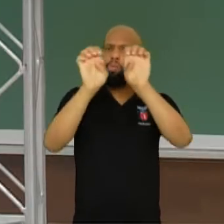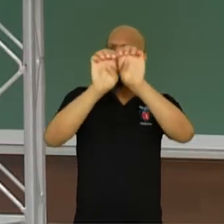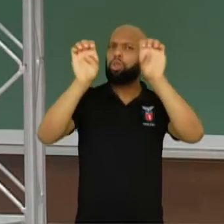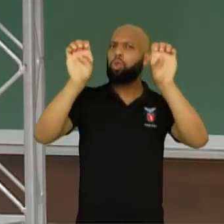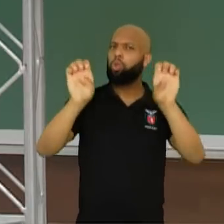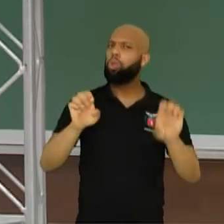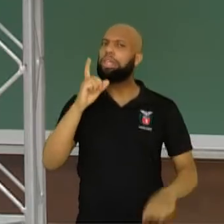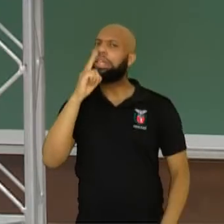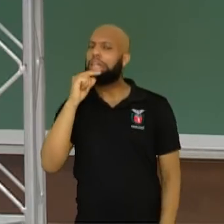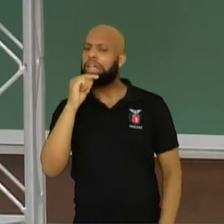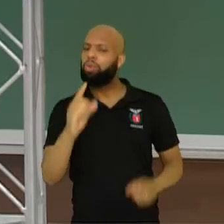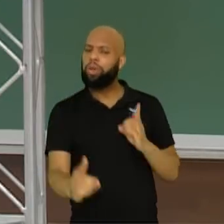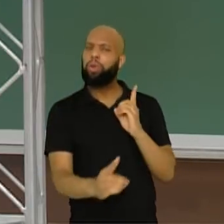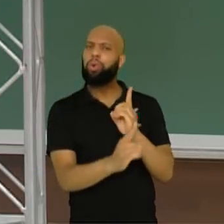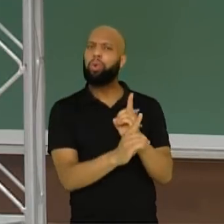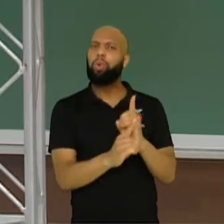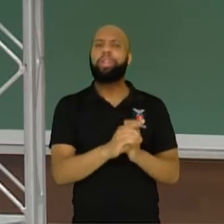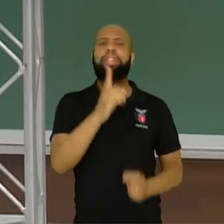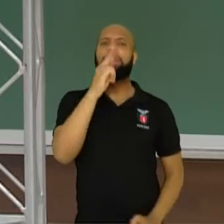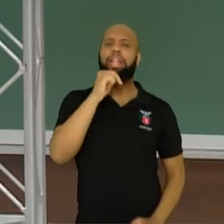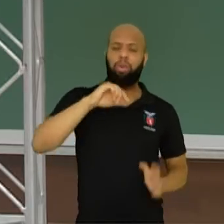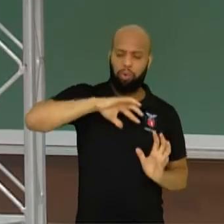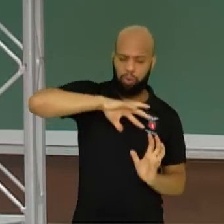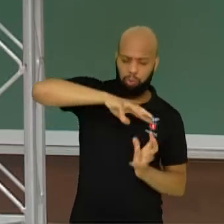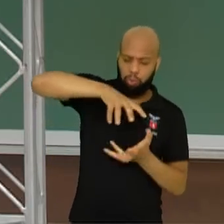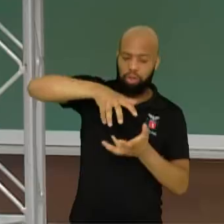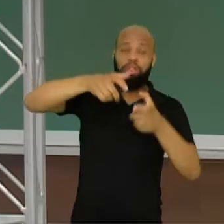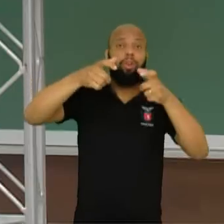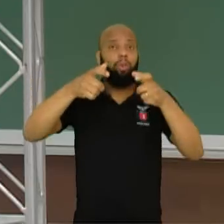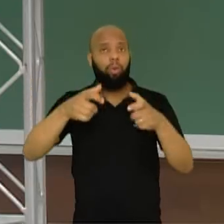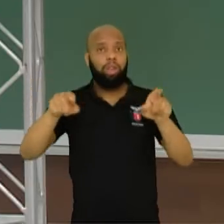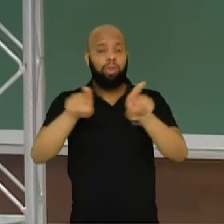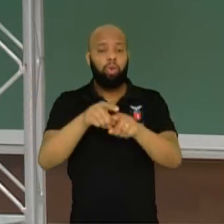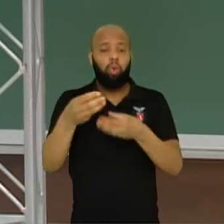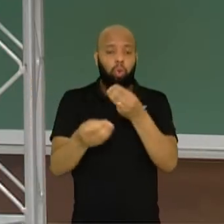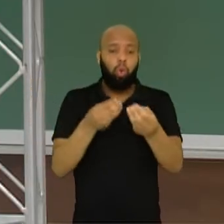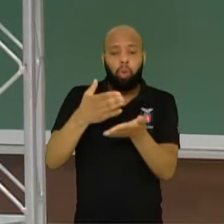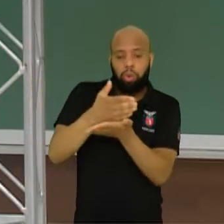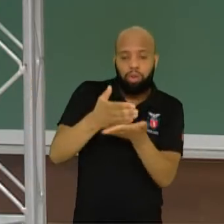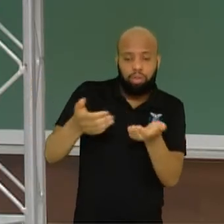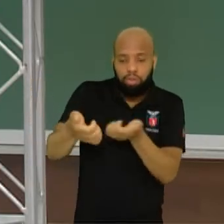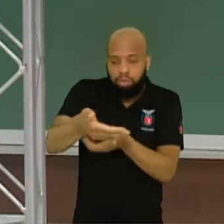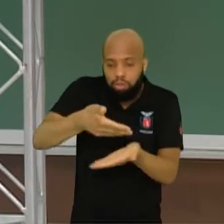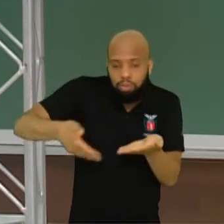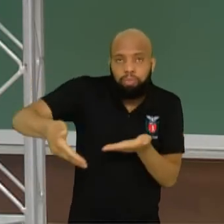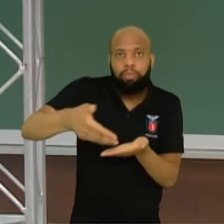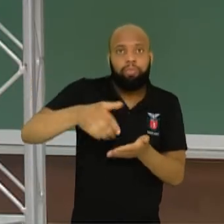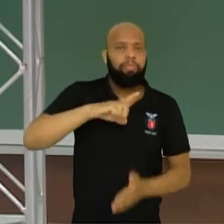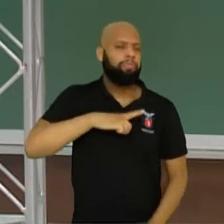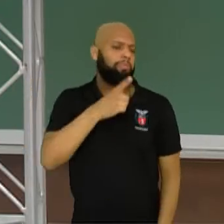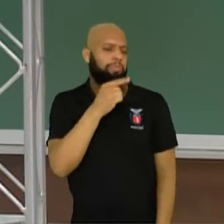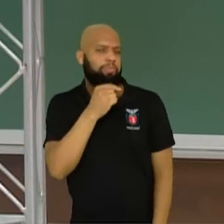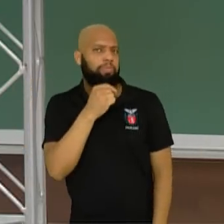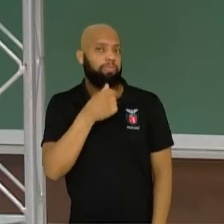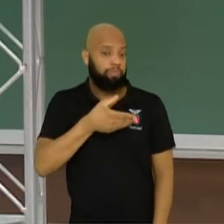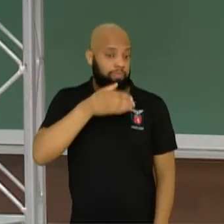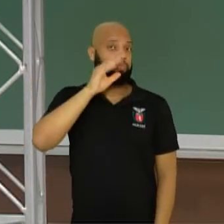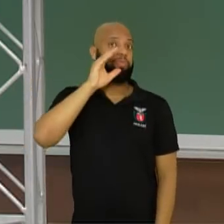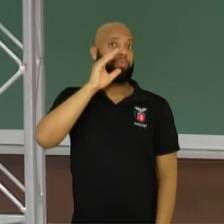água, aonde eu encontro água no planeta, a distribuição, então a quantidade de água doce, água